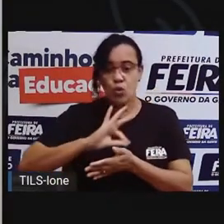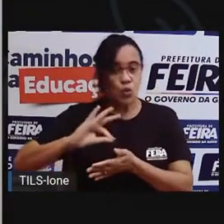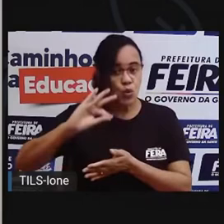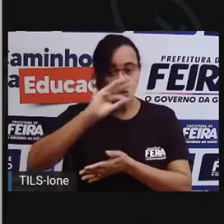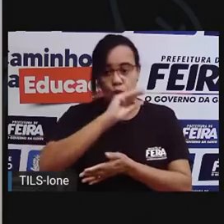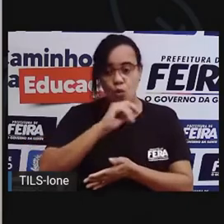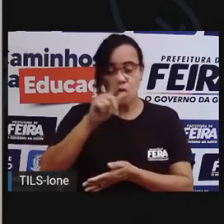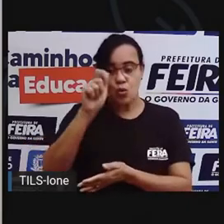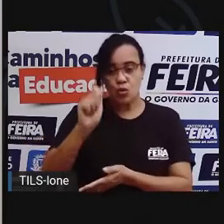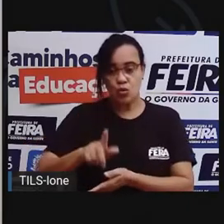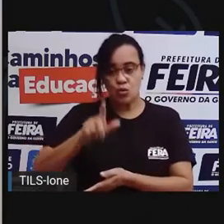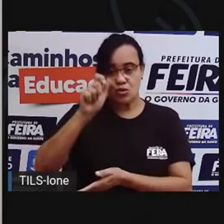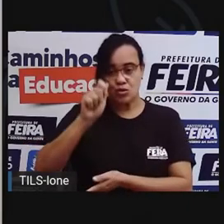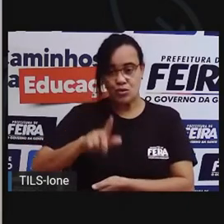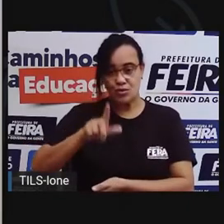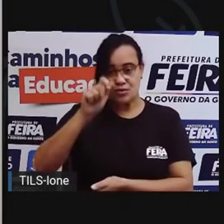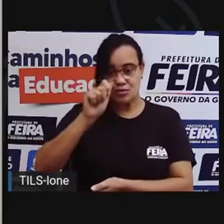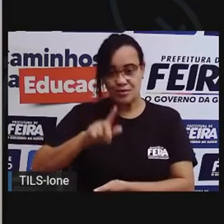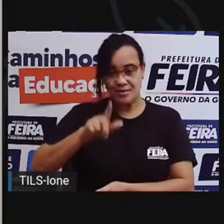uma cor só.